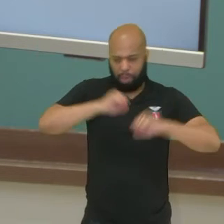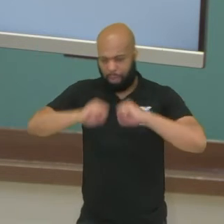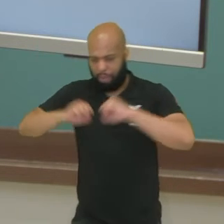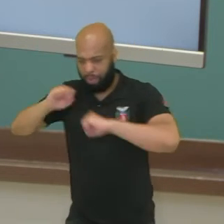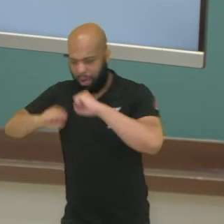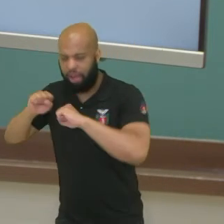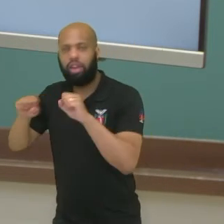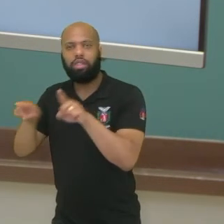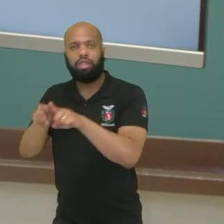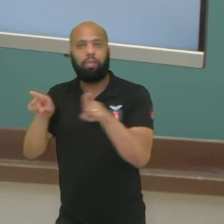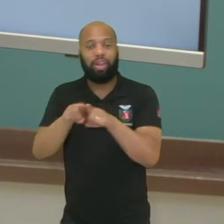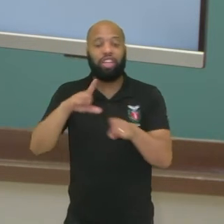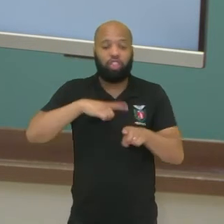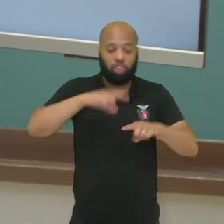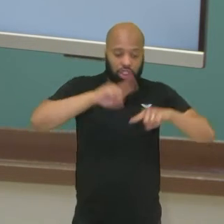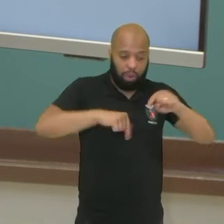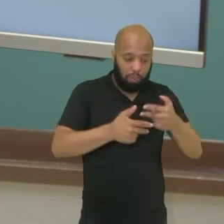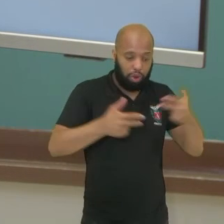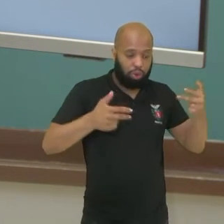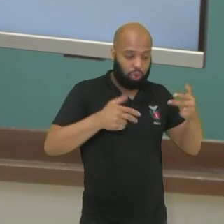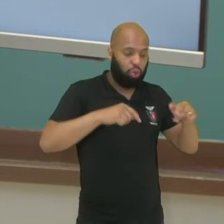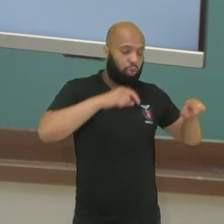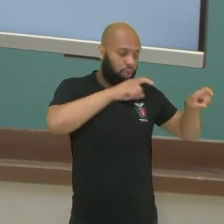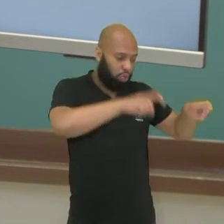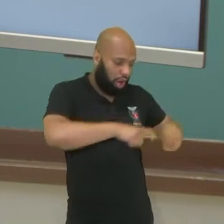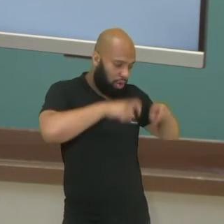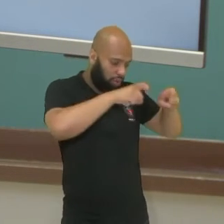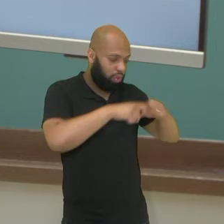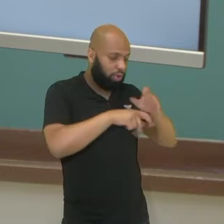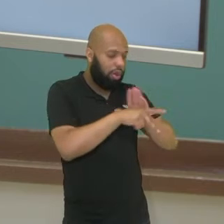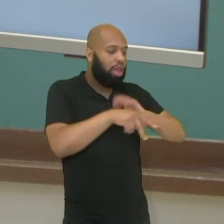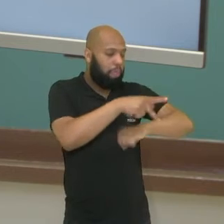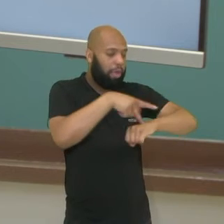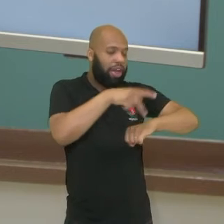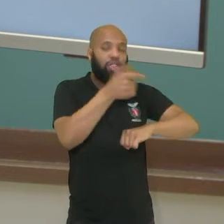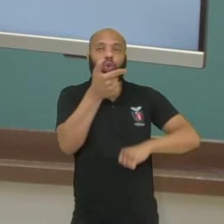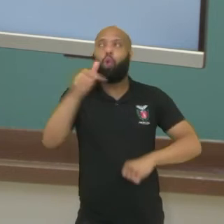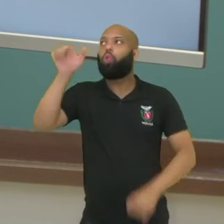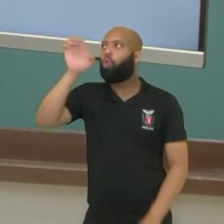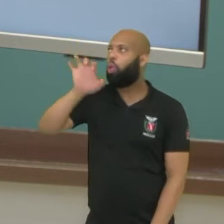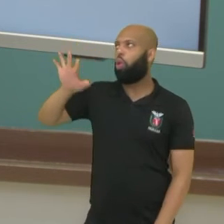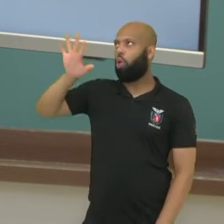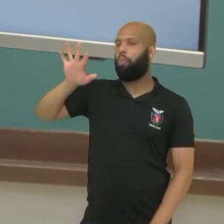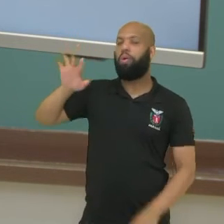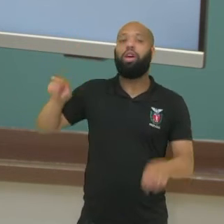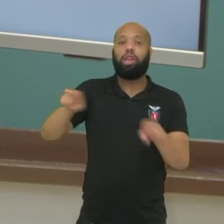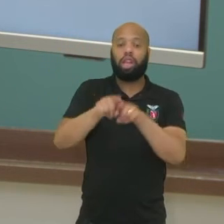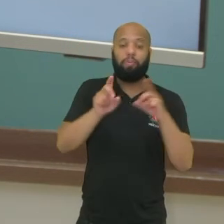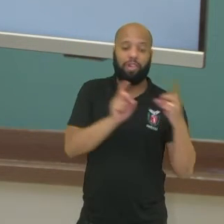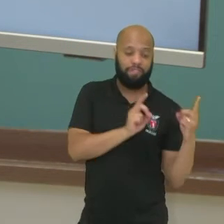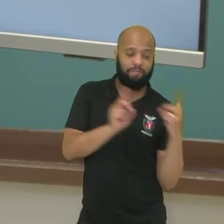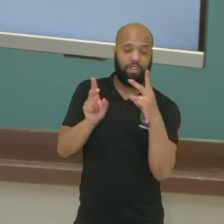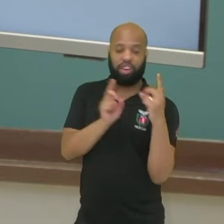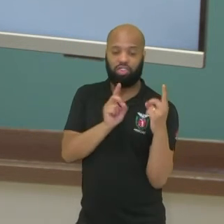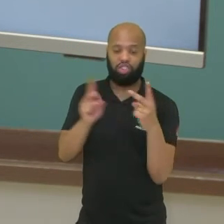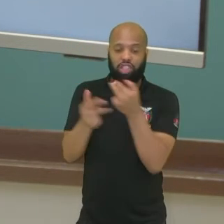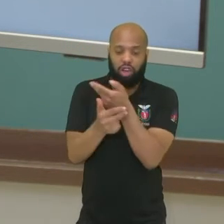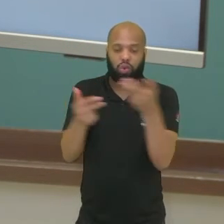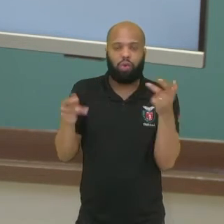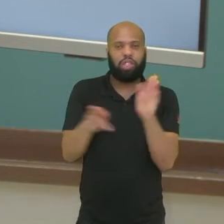né, ela consumia os produtos agrícolas dos países da Europa, ao passo que ela vendia produtos